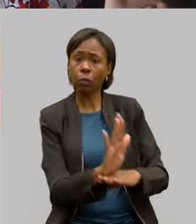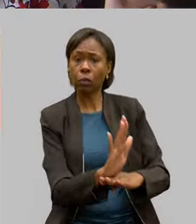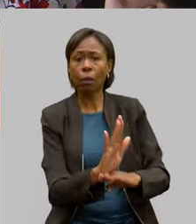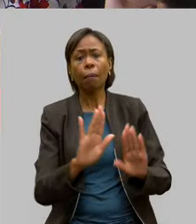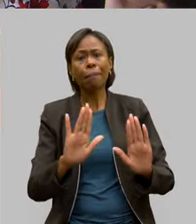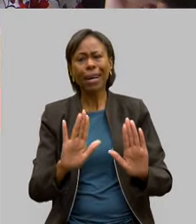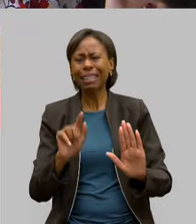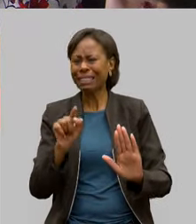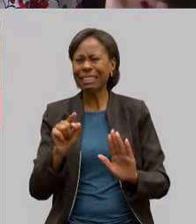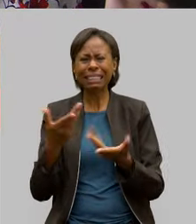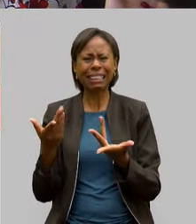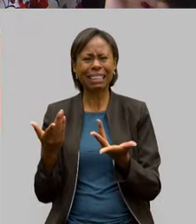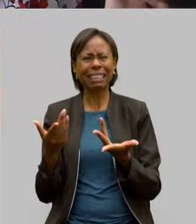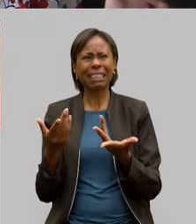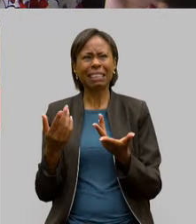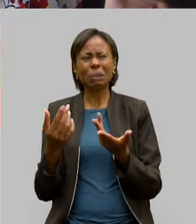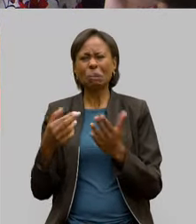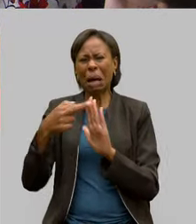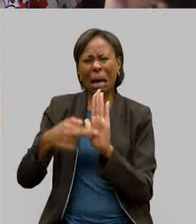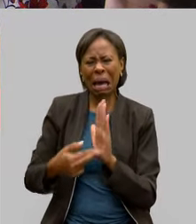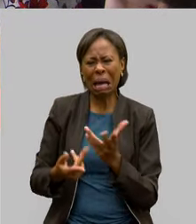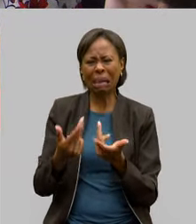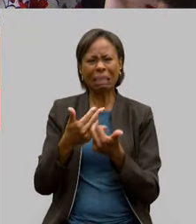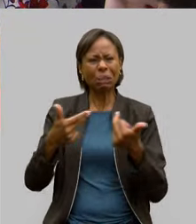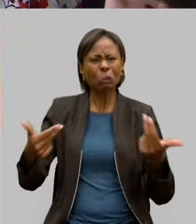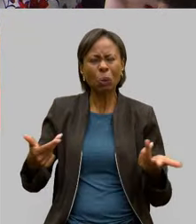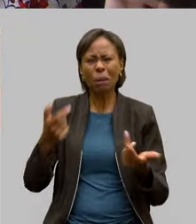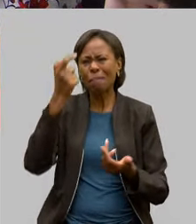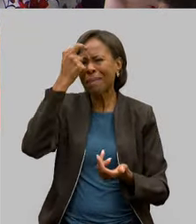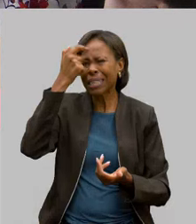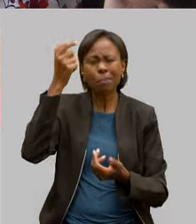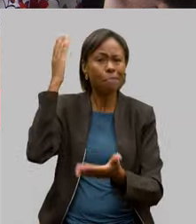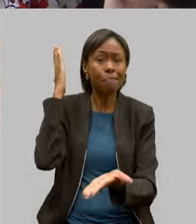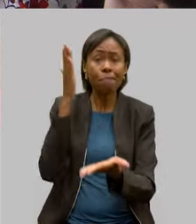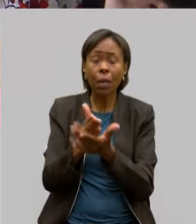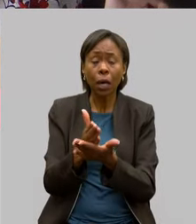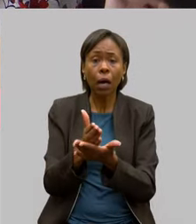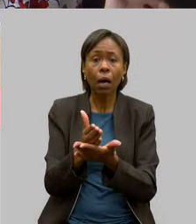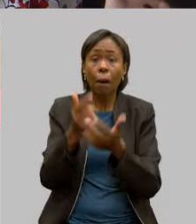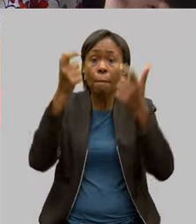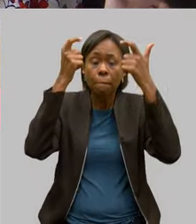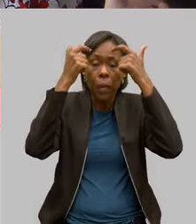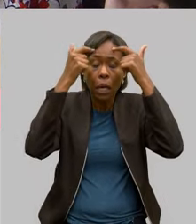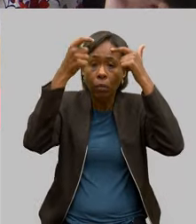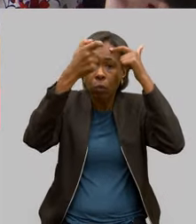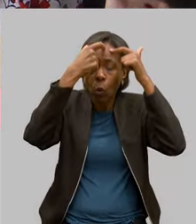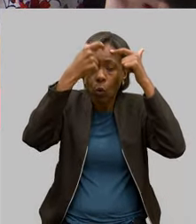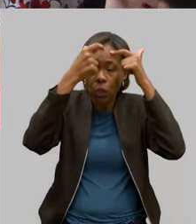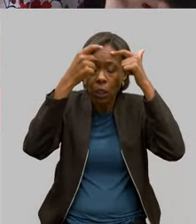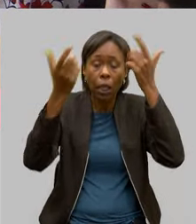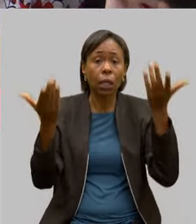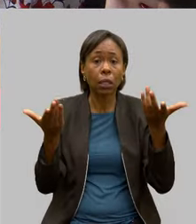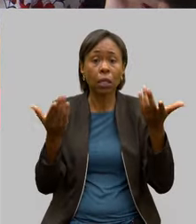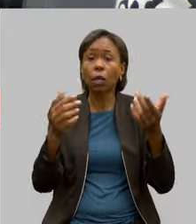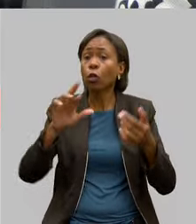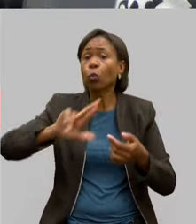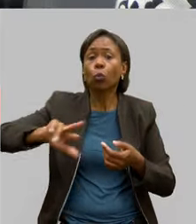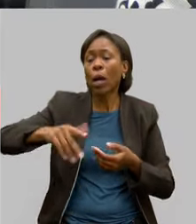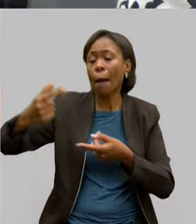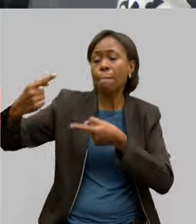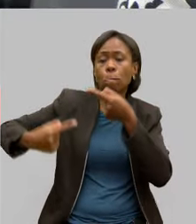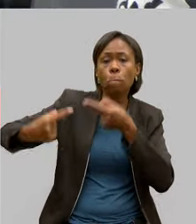paradigma a gente tem que p o pessoal para pensar fora da bolha isso não tem que ser uma política partidária